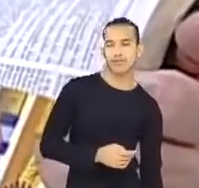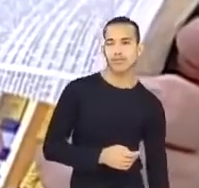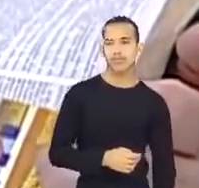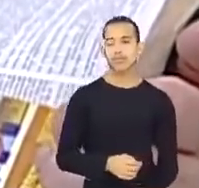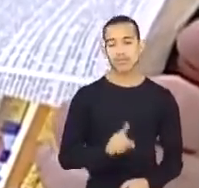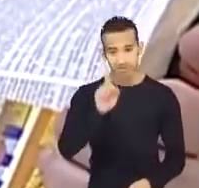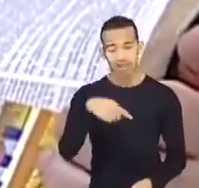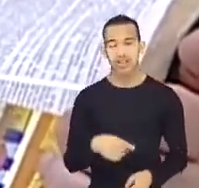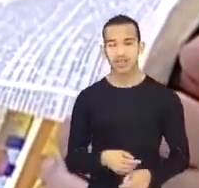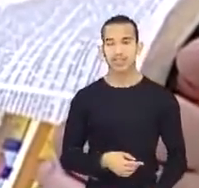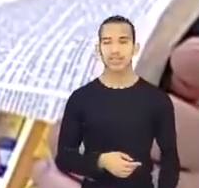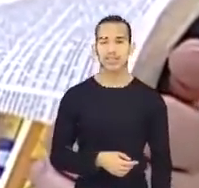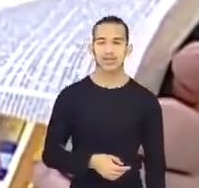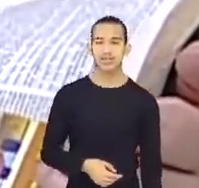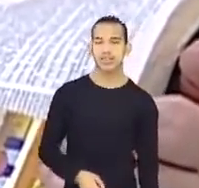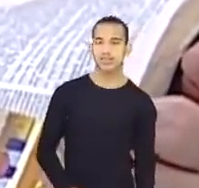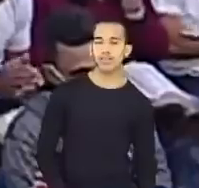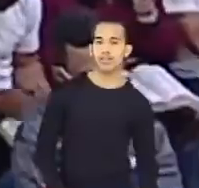É?